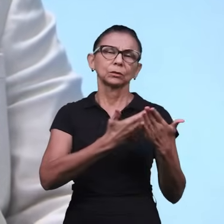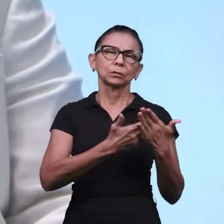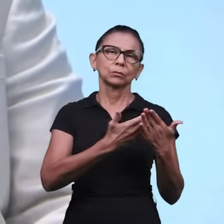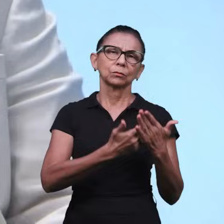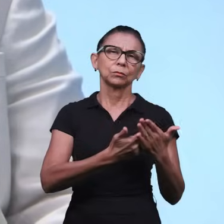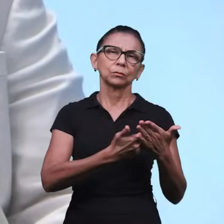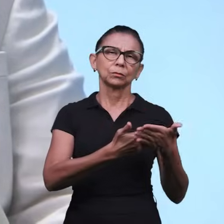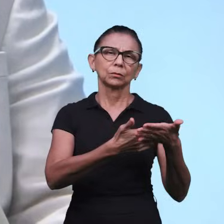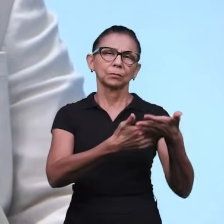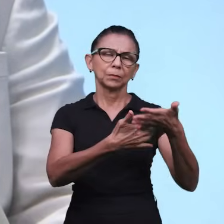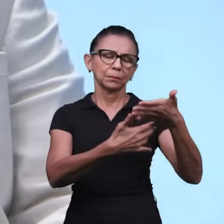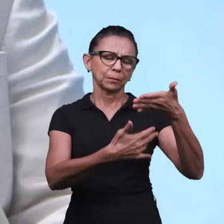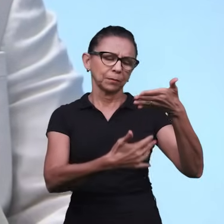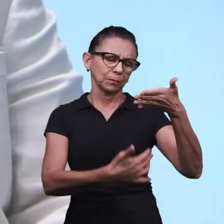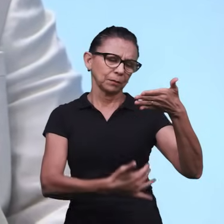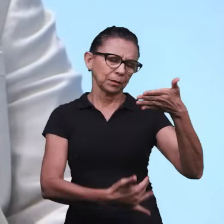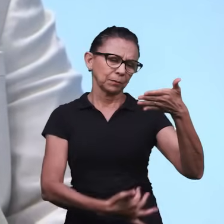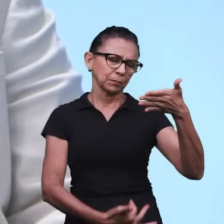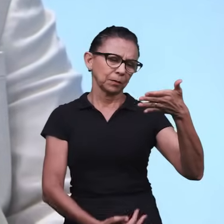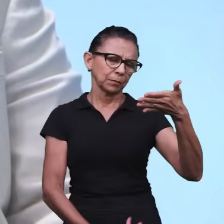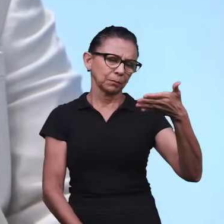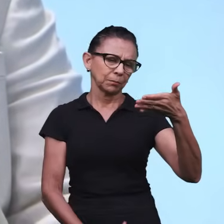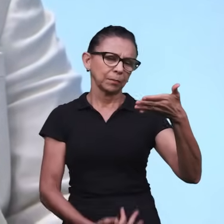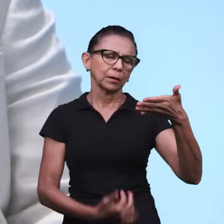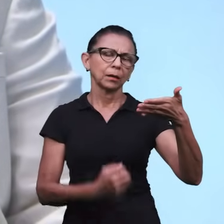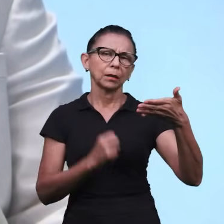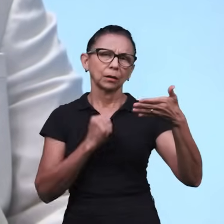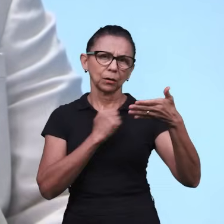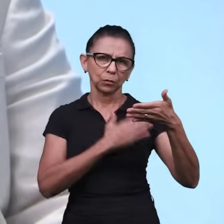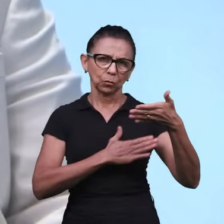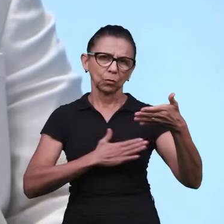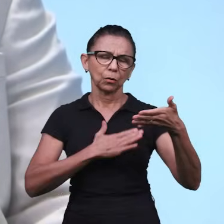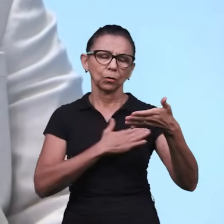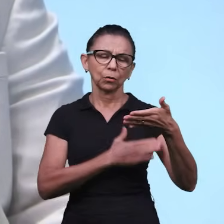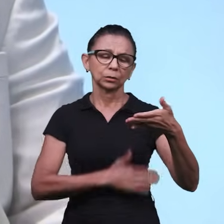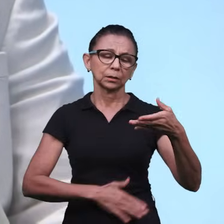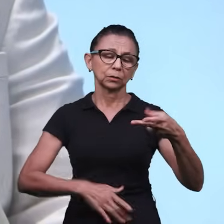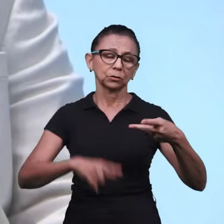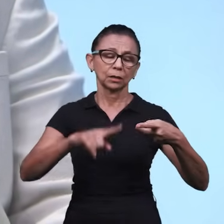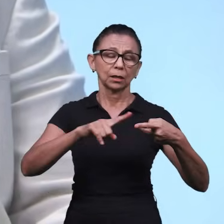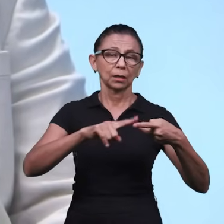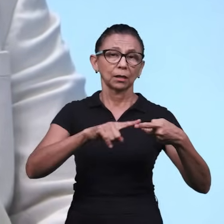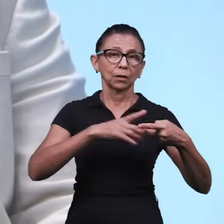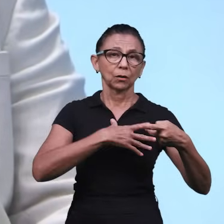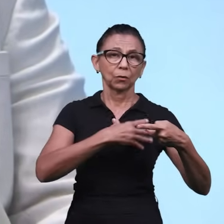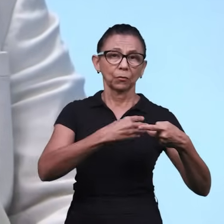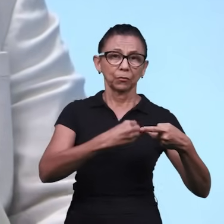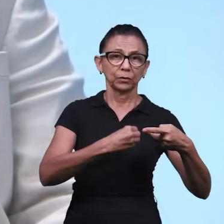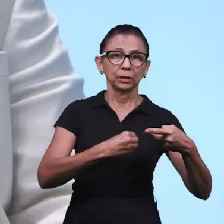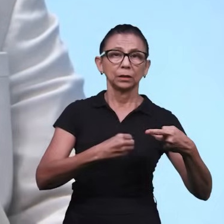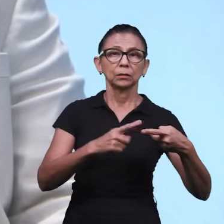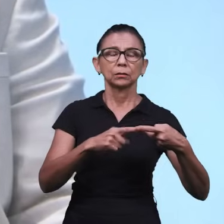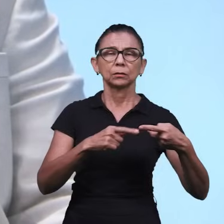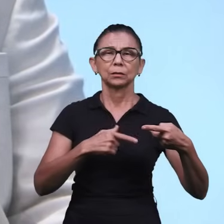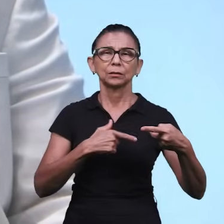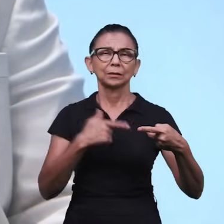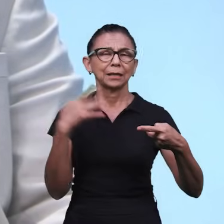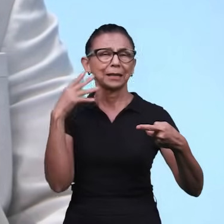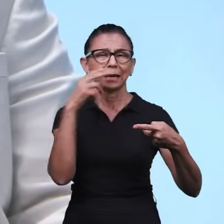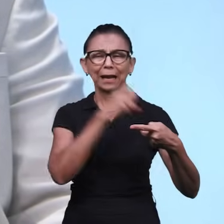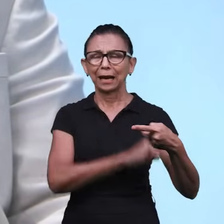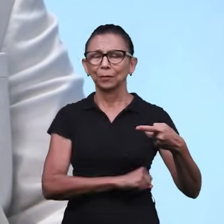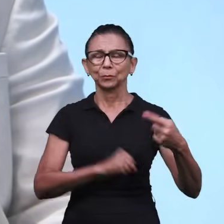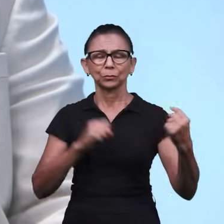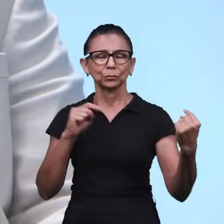dele mais, assim, pausado, ter pausas efetivas. O Tiago ele gosta muito de ler,